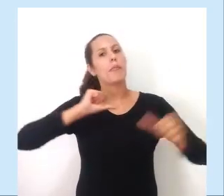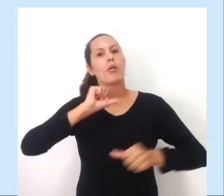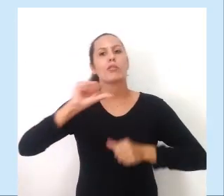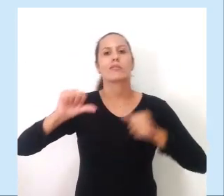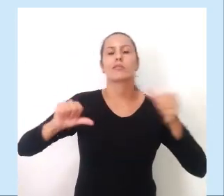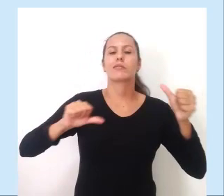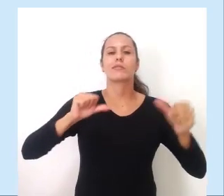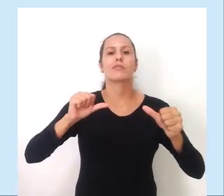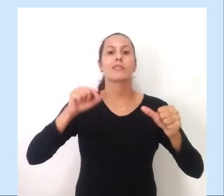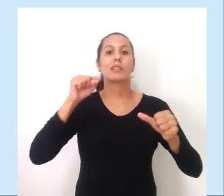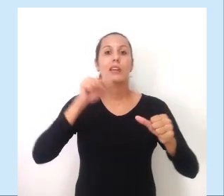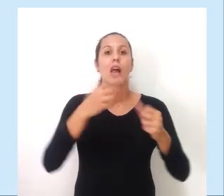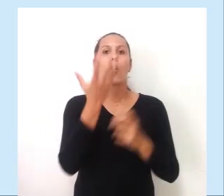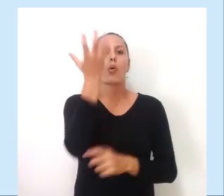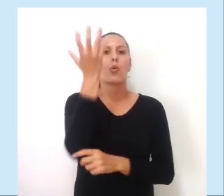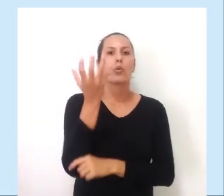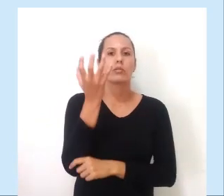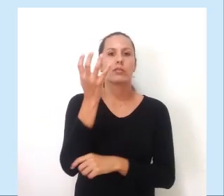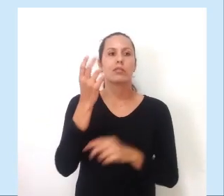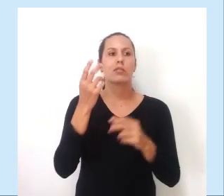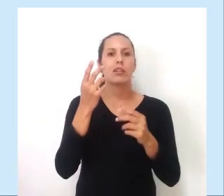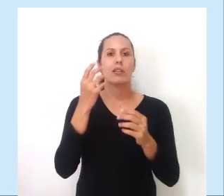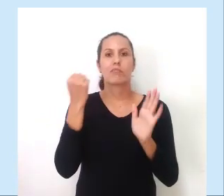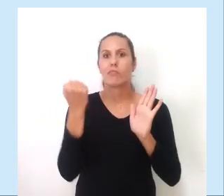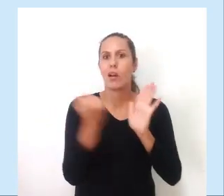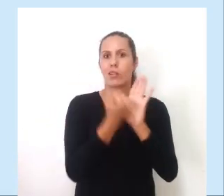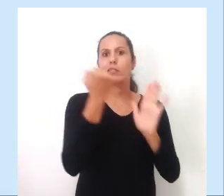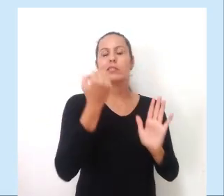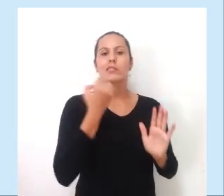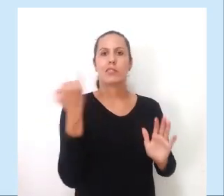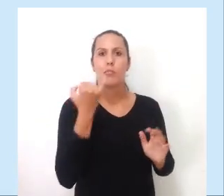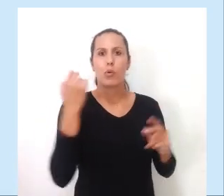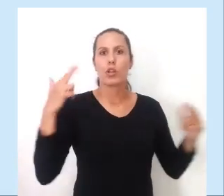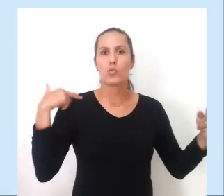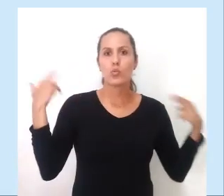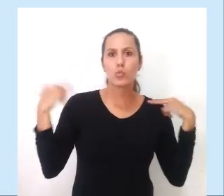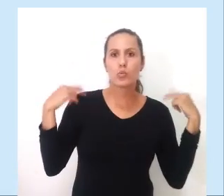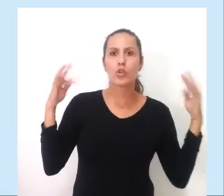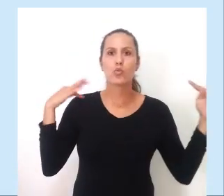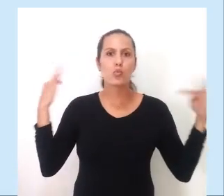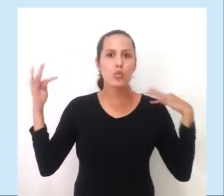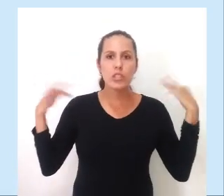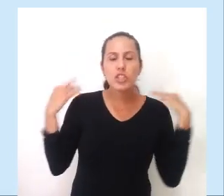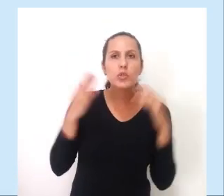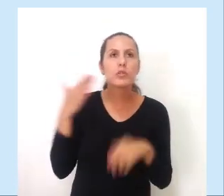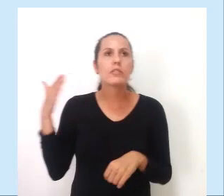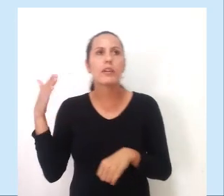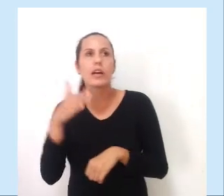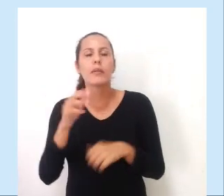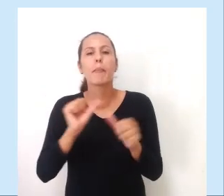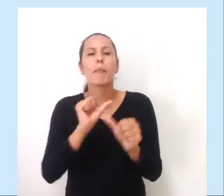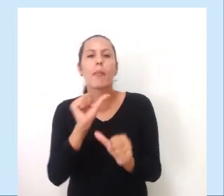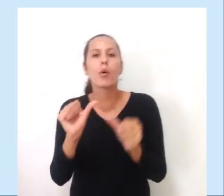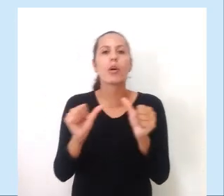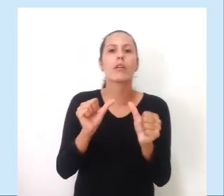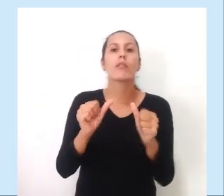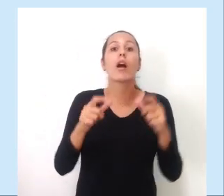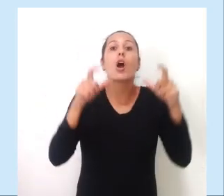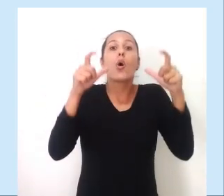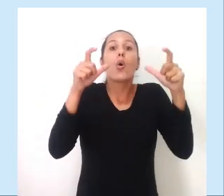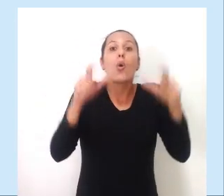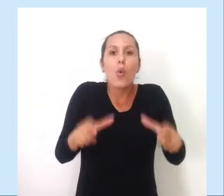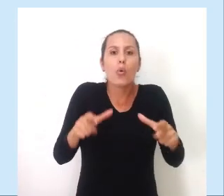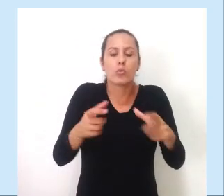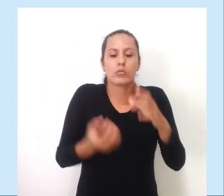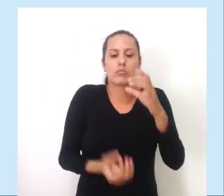e bastante importantes, ok? Então, precisa saber onde vai